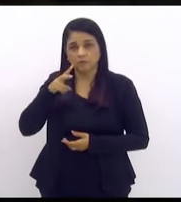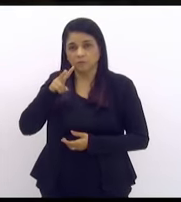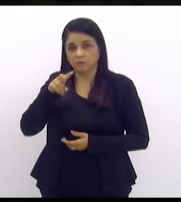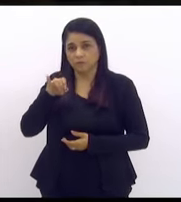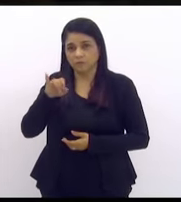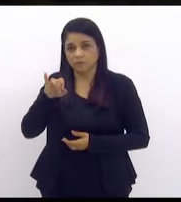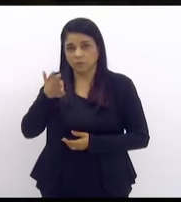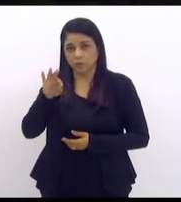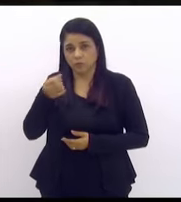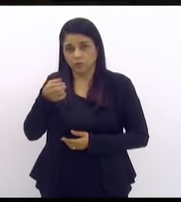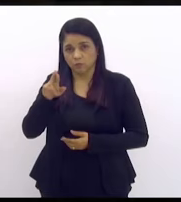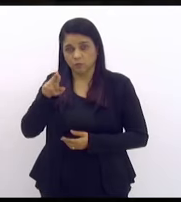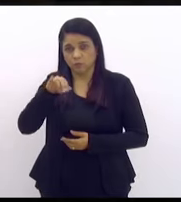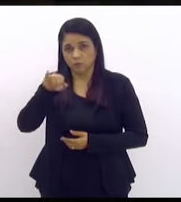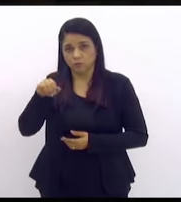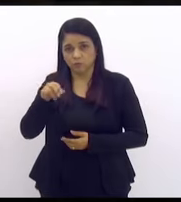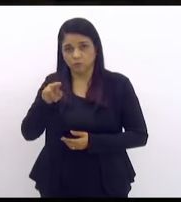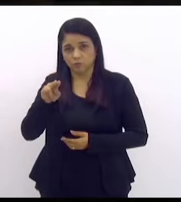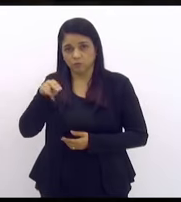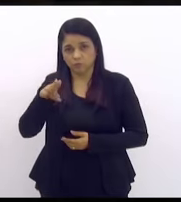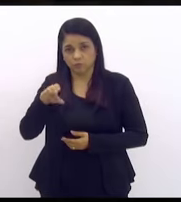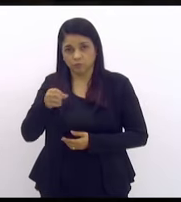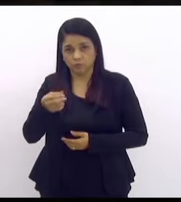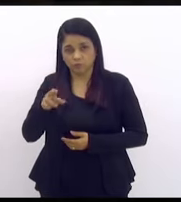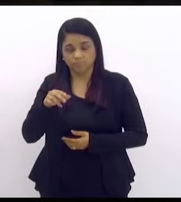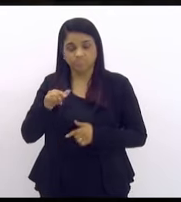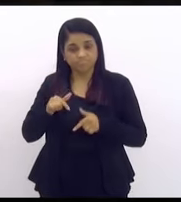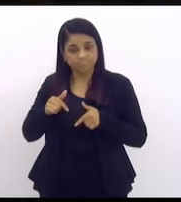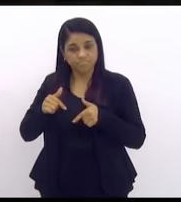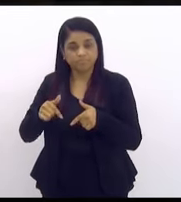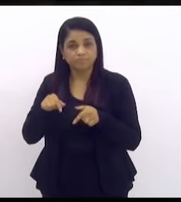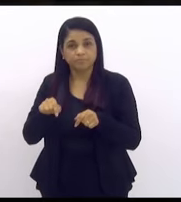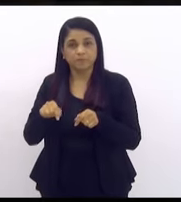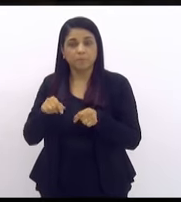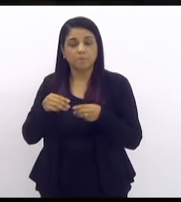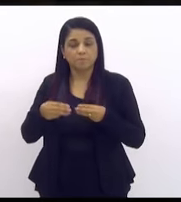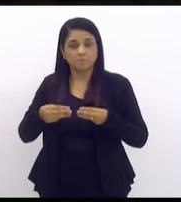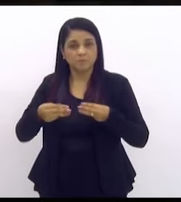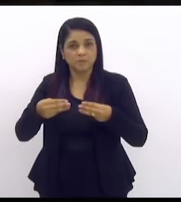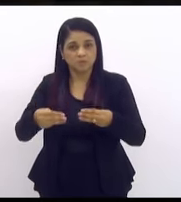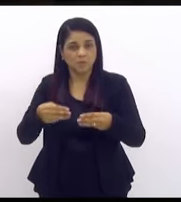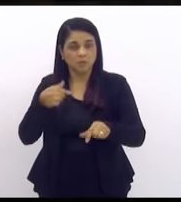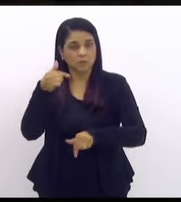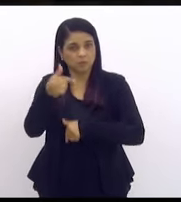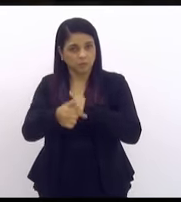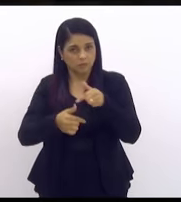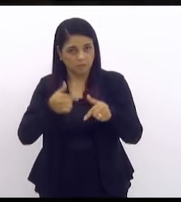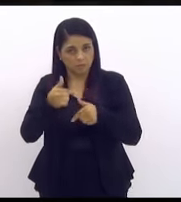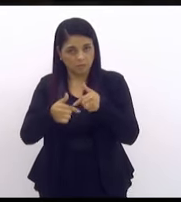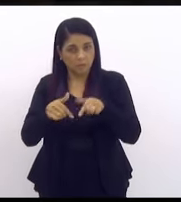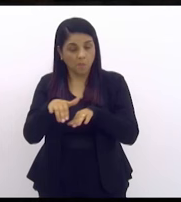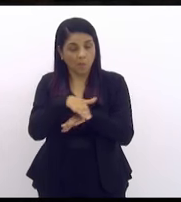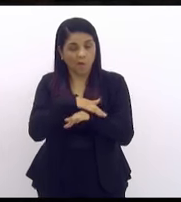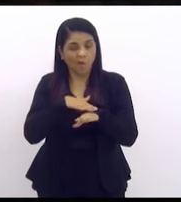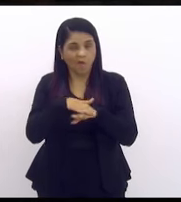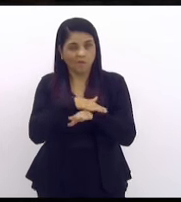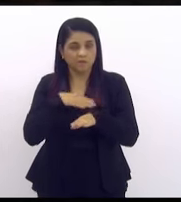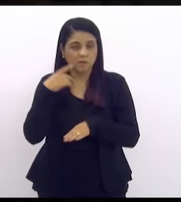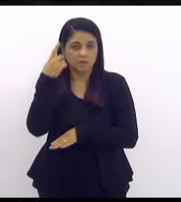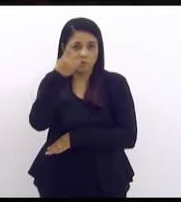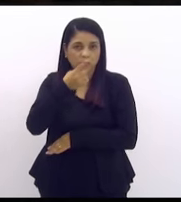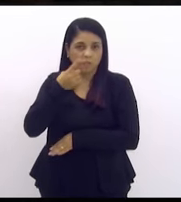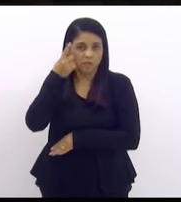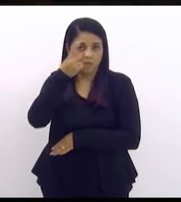Júnior teve a iniciativa de nos levar no Ministério do Trabalho para conversar com o